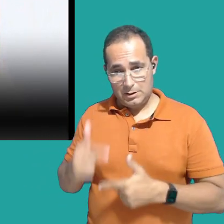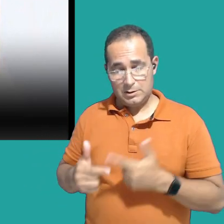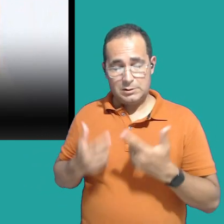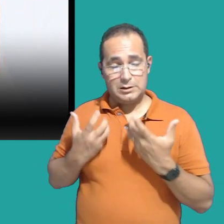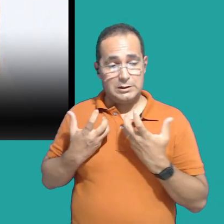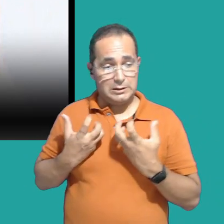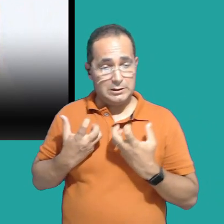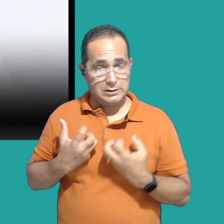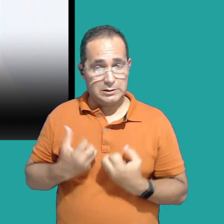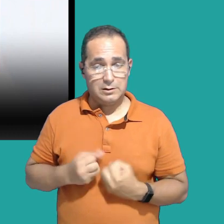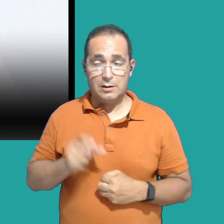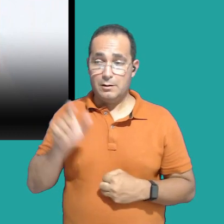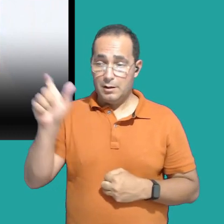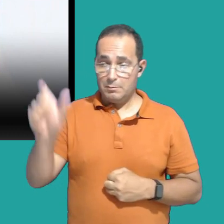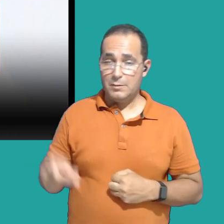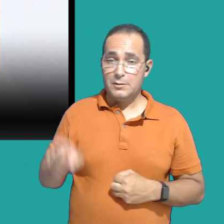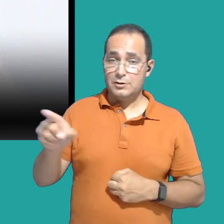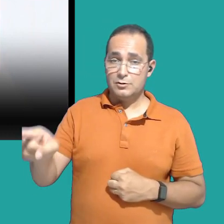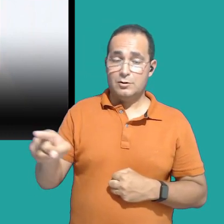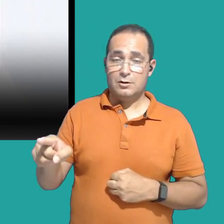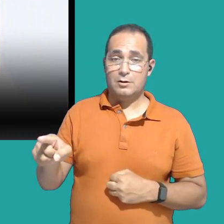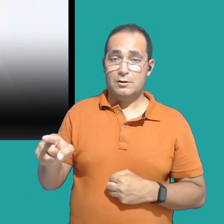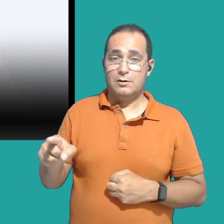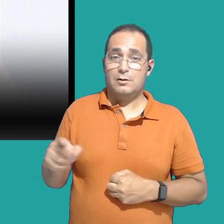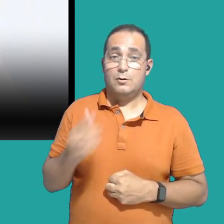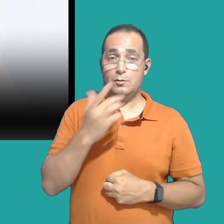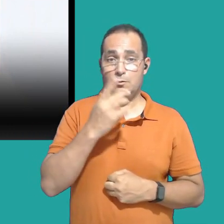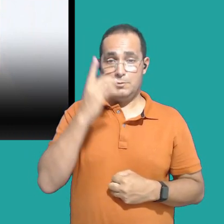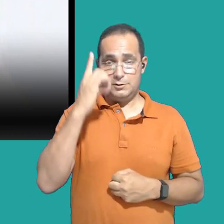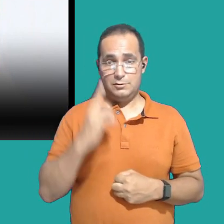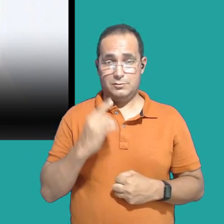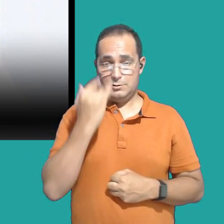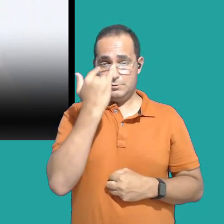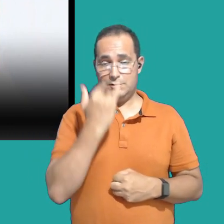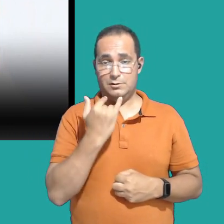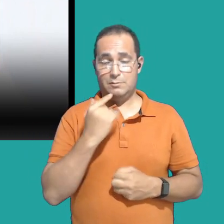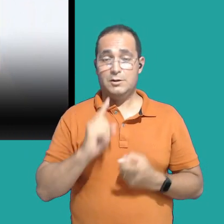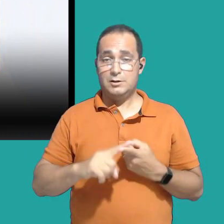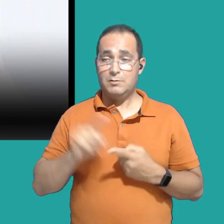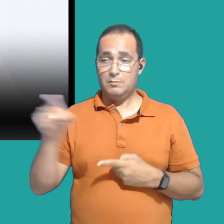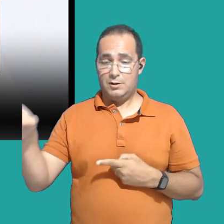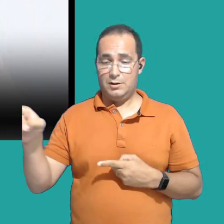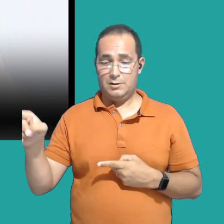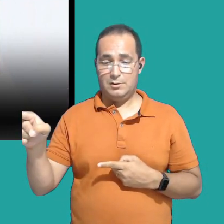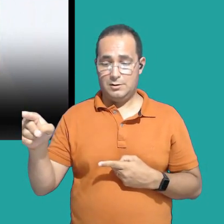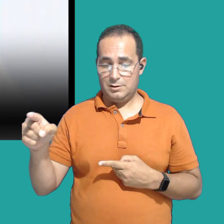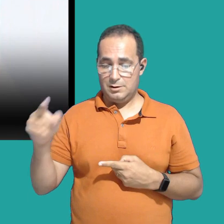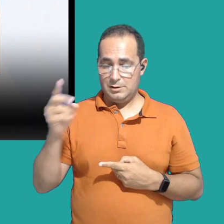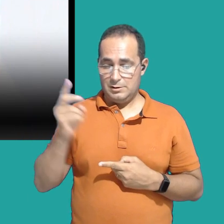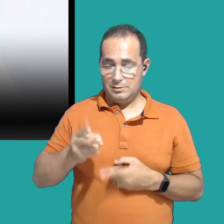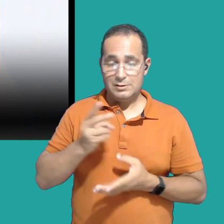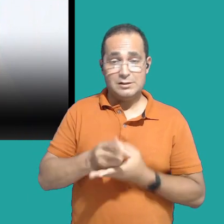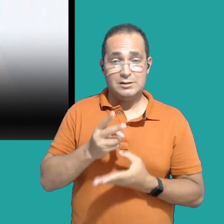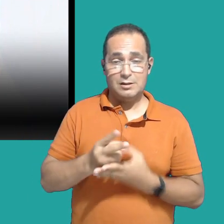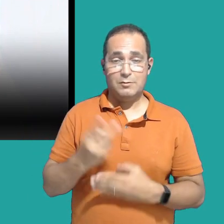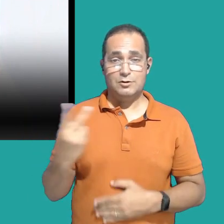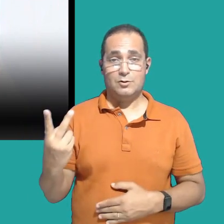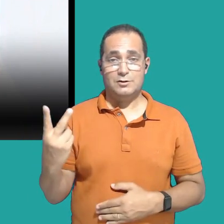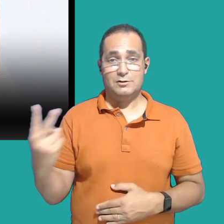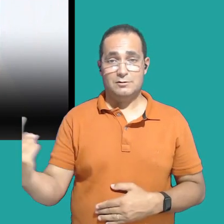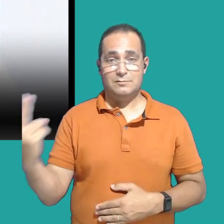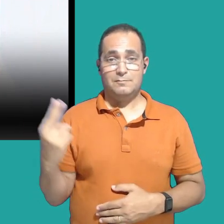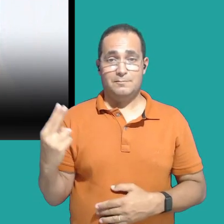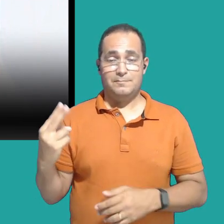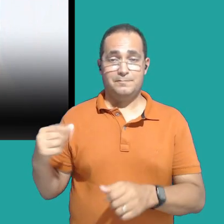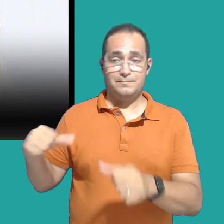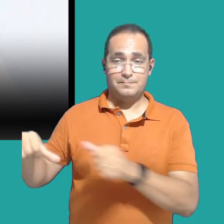um trabalho tão cansativo para a pessoa que vai fazer a prova, a pessoa com deficiência, mas também para o ledor. Tanto é que sempre são dois,